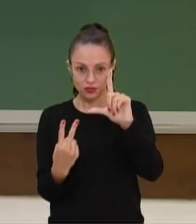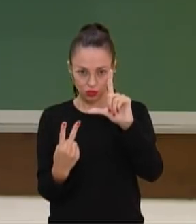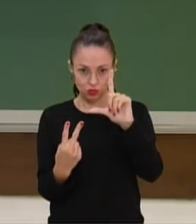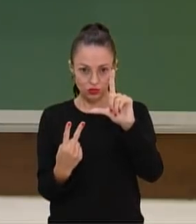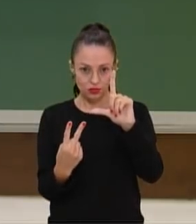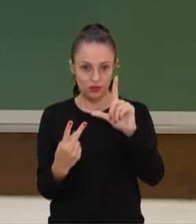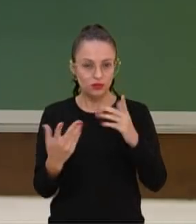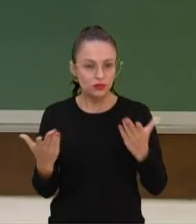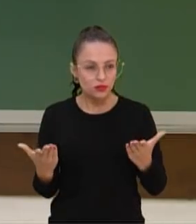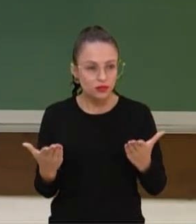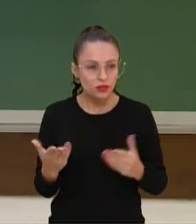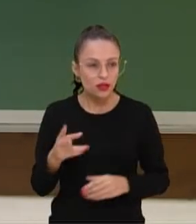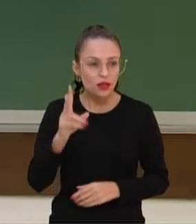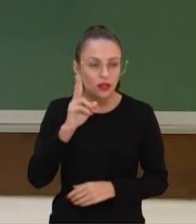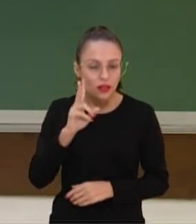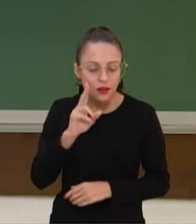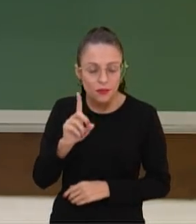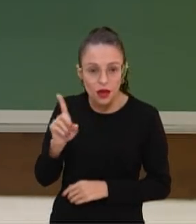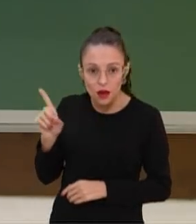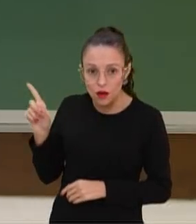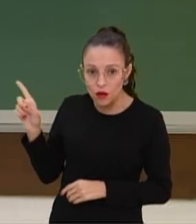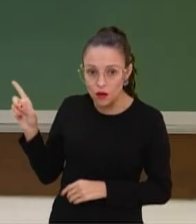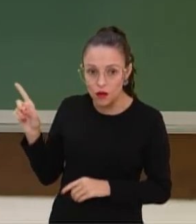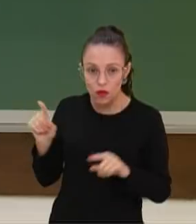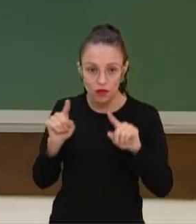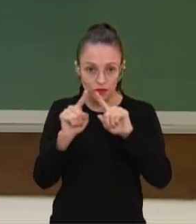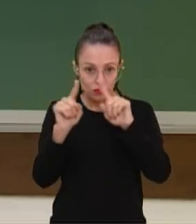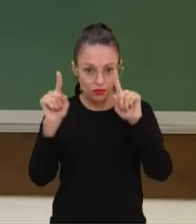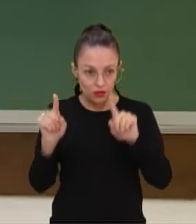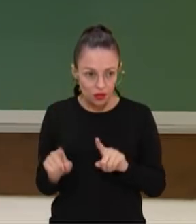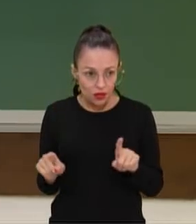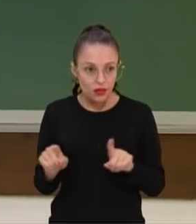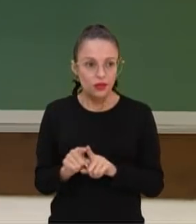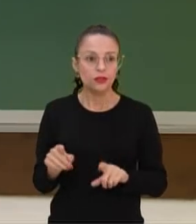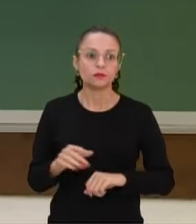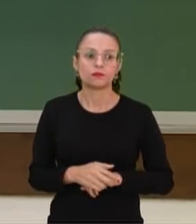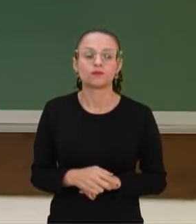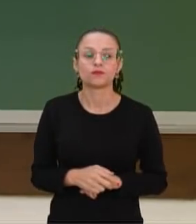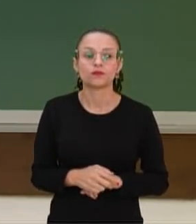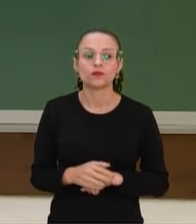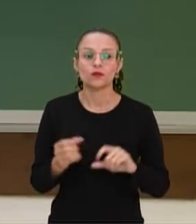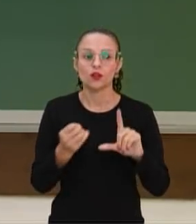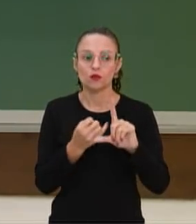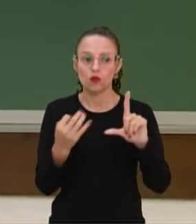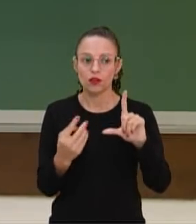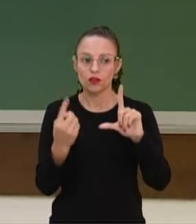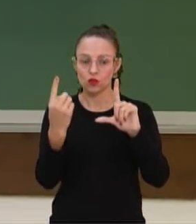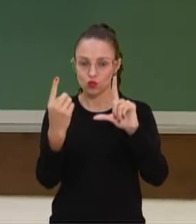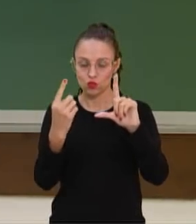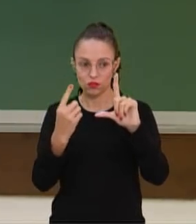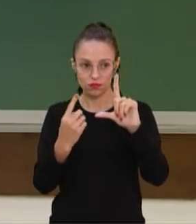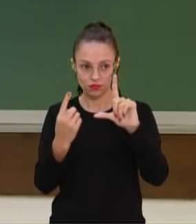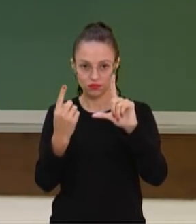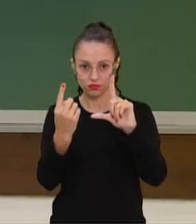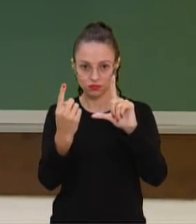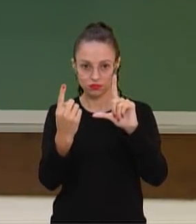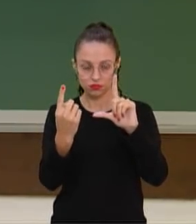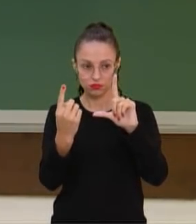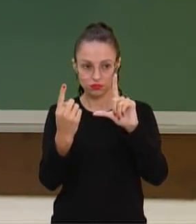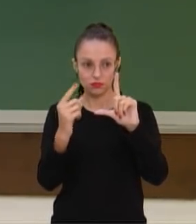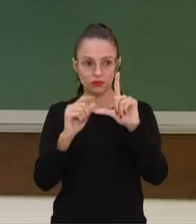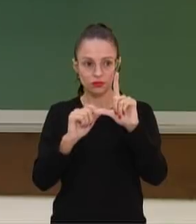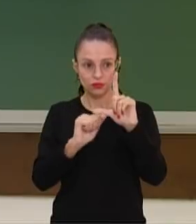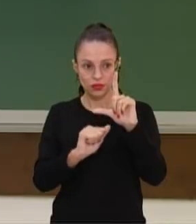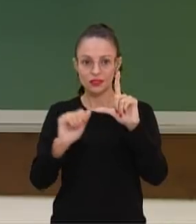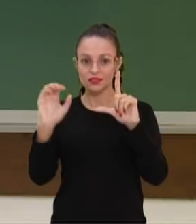32. Vai ficar um lembrete aqui na tela para você resolver, hein? Olha só. Log de 1 em qualquer base é sempre